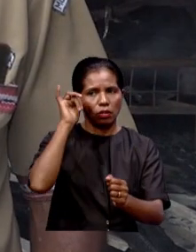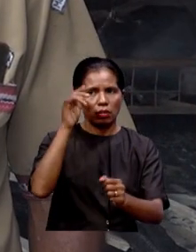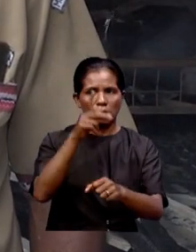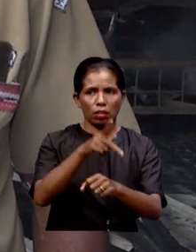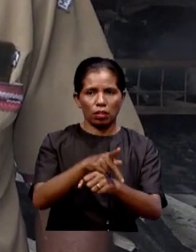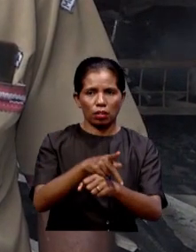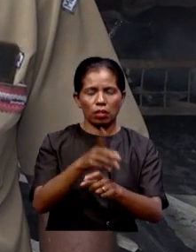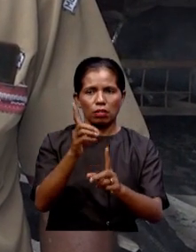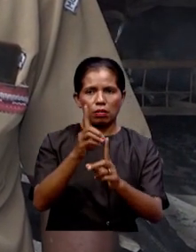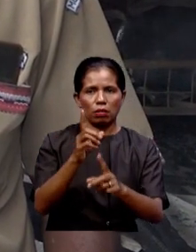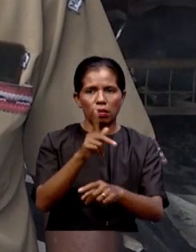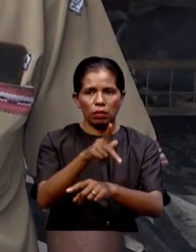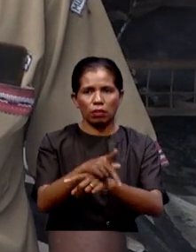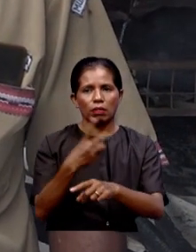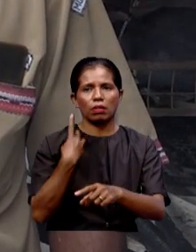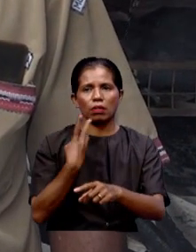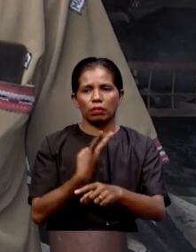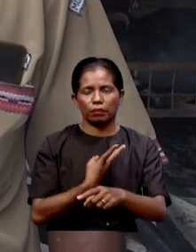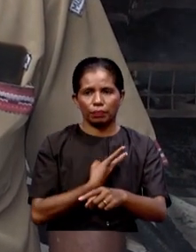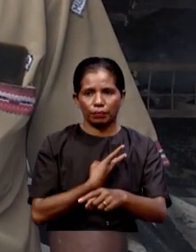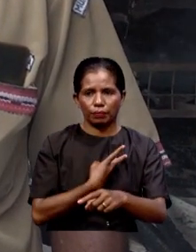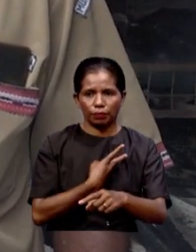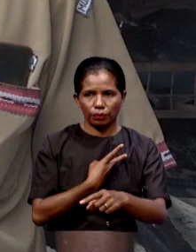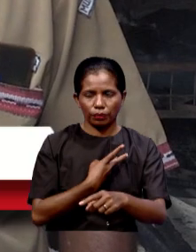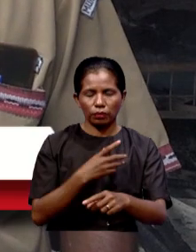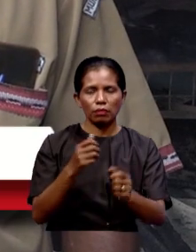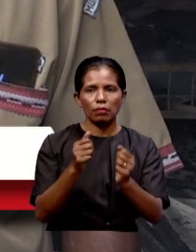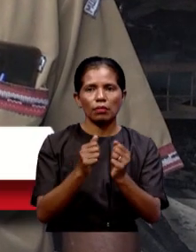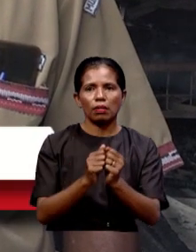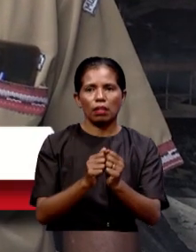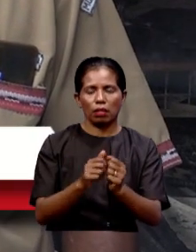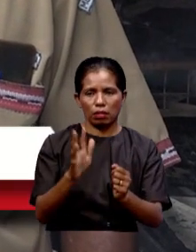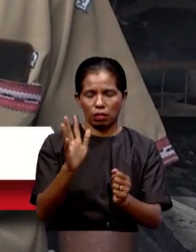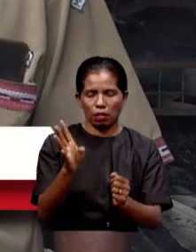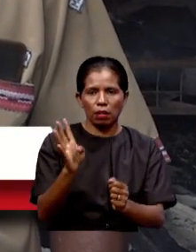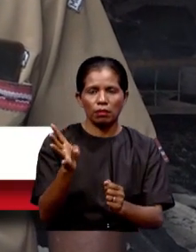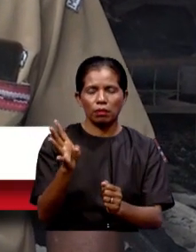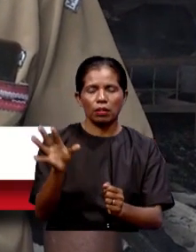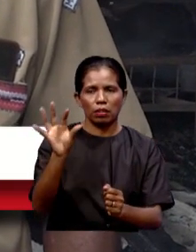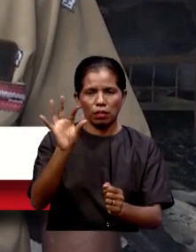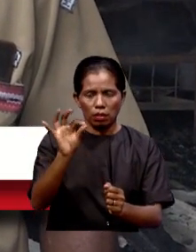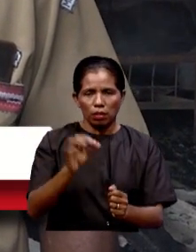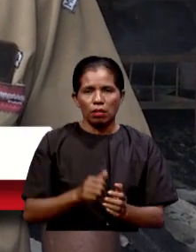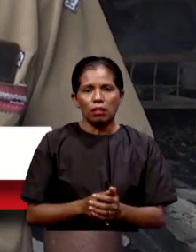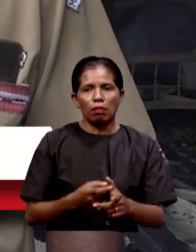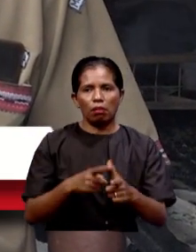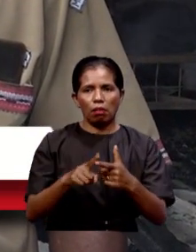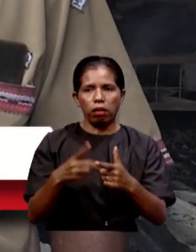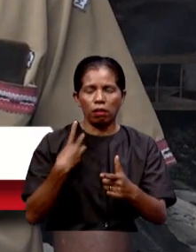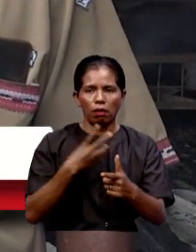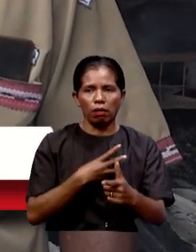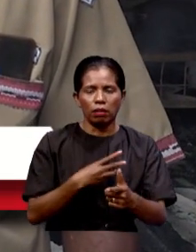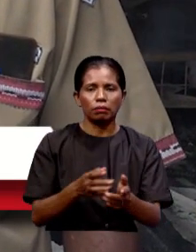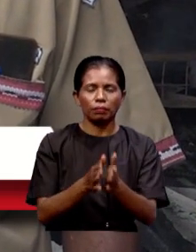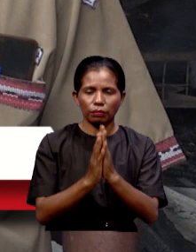data kodikalan ne ya ita konsege dete data 48 itu e depois o rim ta confirma tia